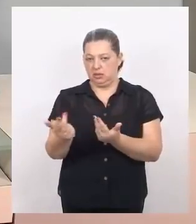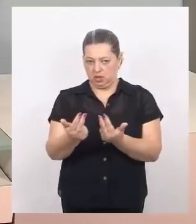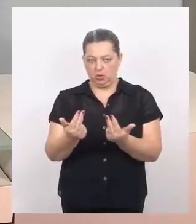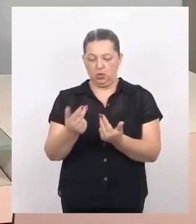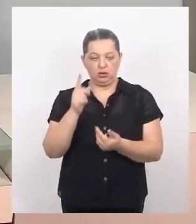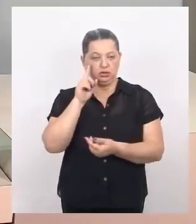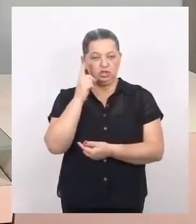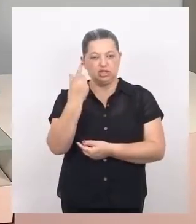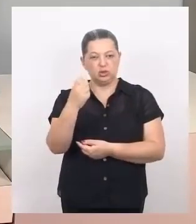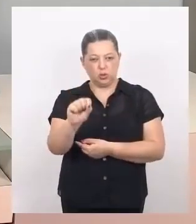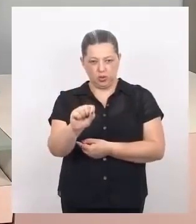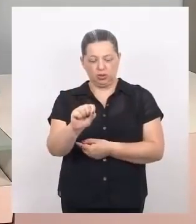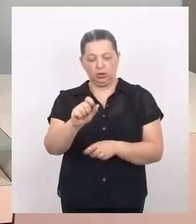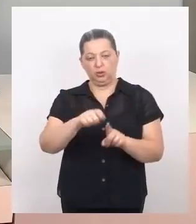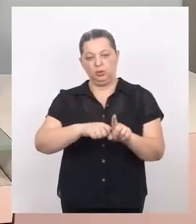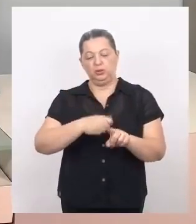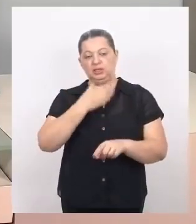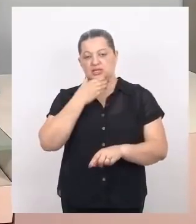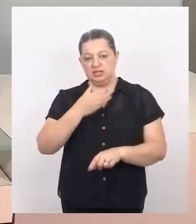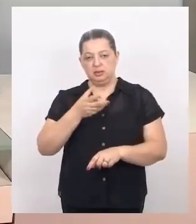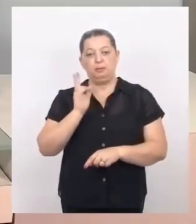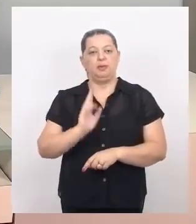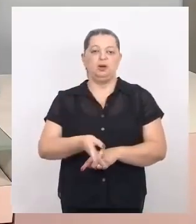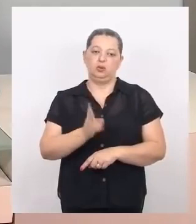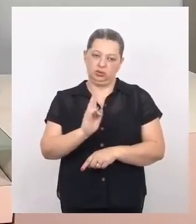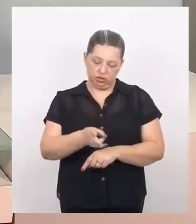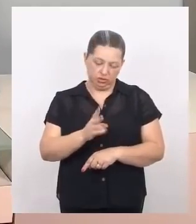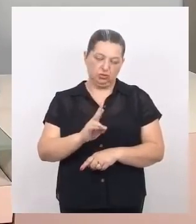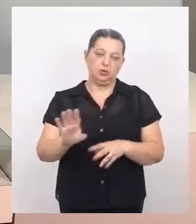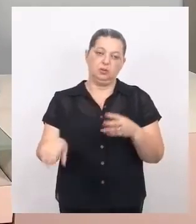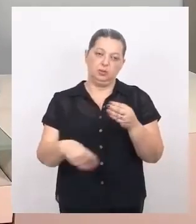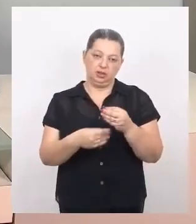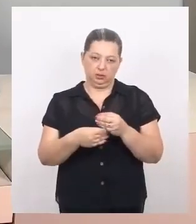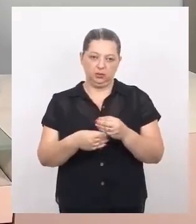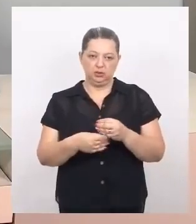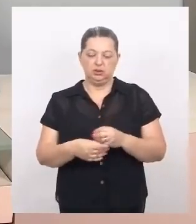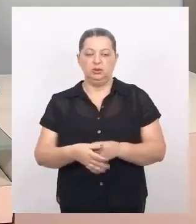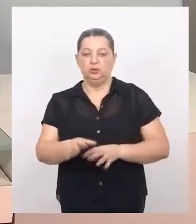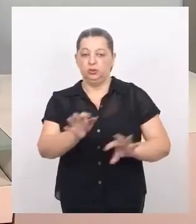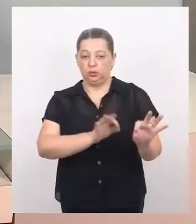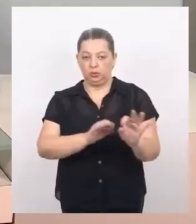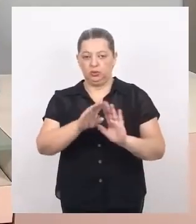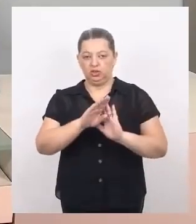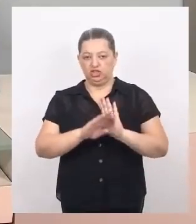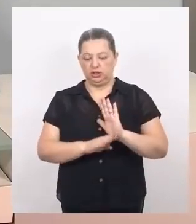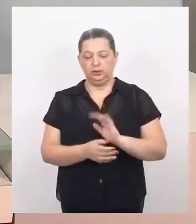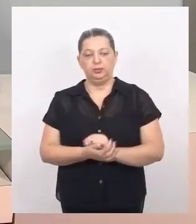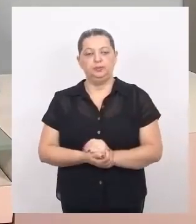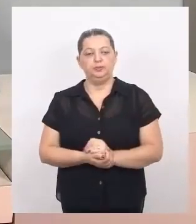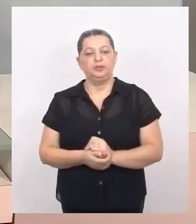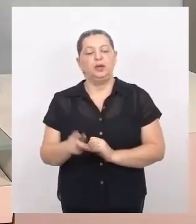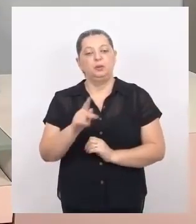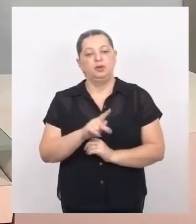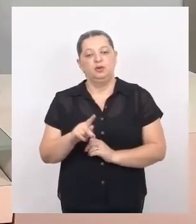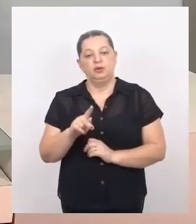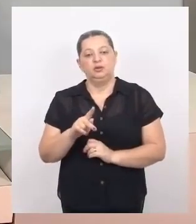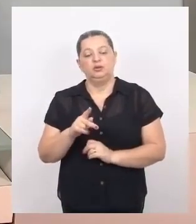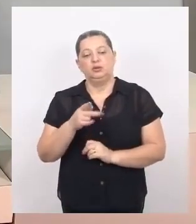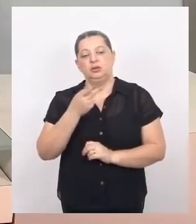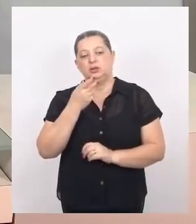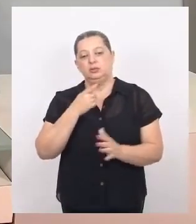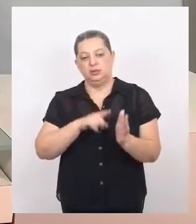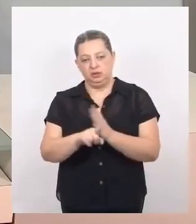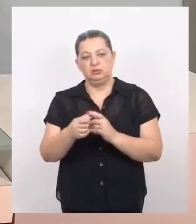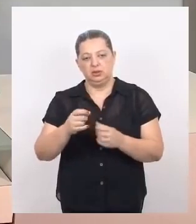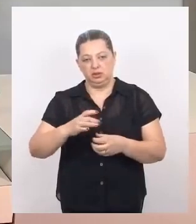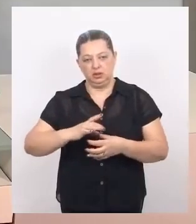dia 18 de dezembro, para continuarem com essa atribuição de projeto. A professora Solange pergunta se a gente vai disponibilizar